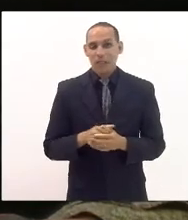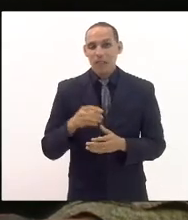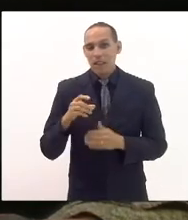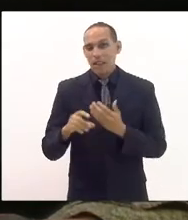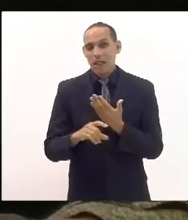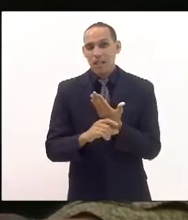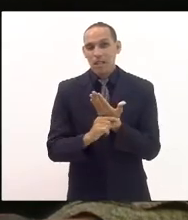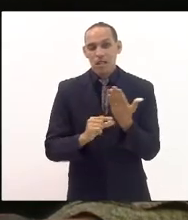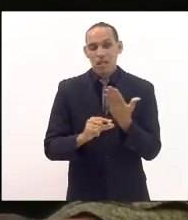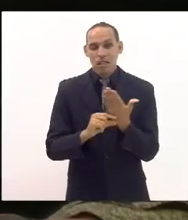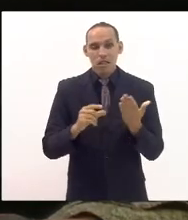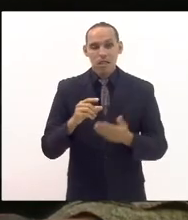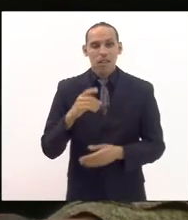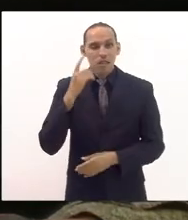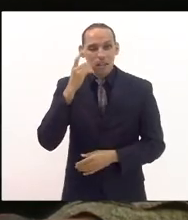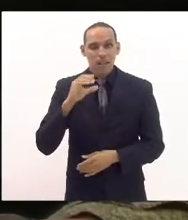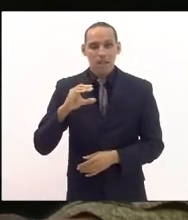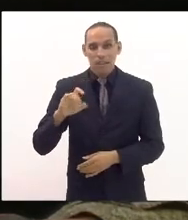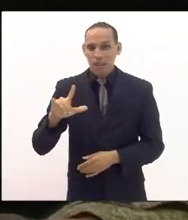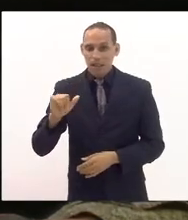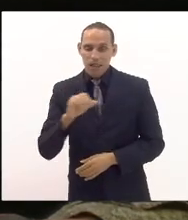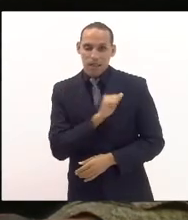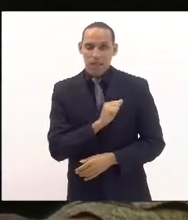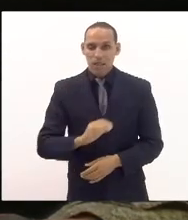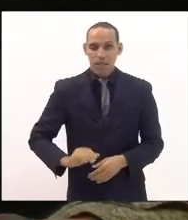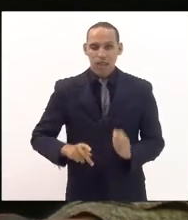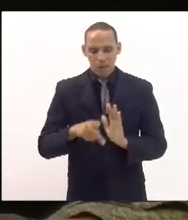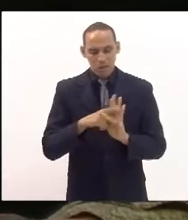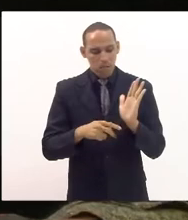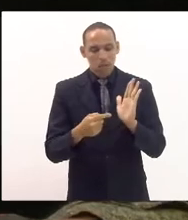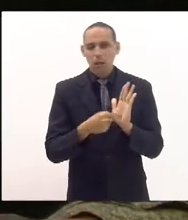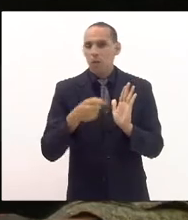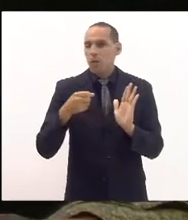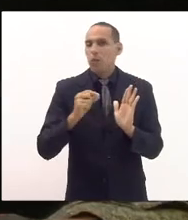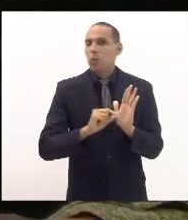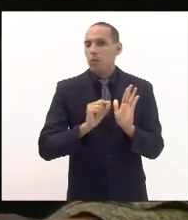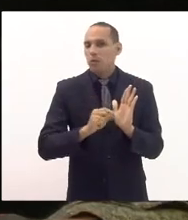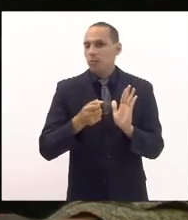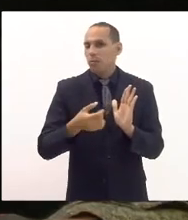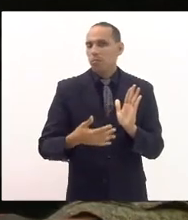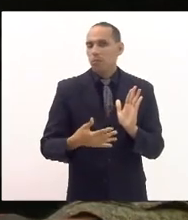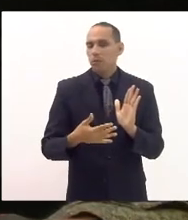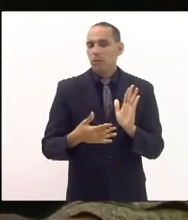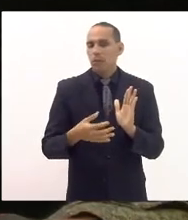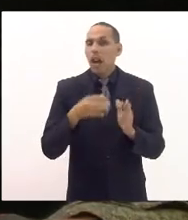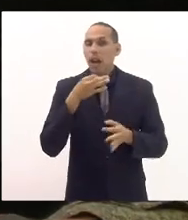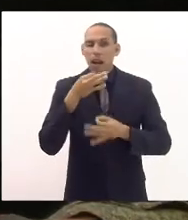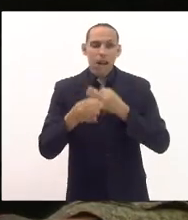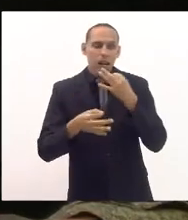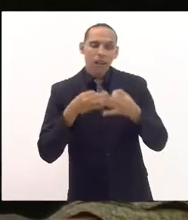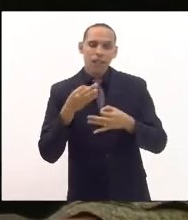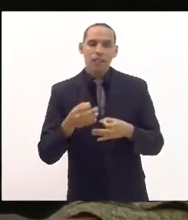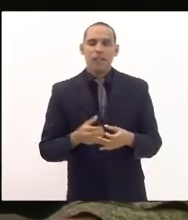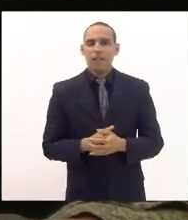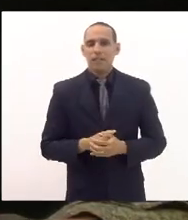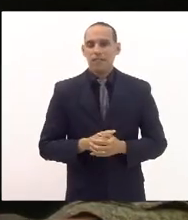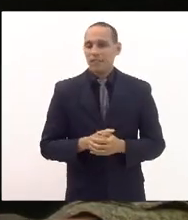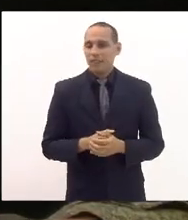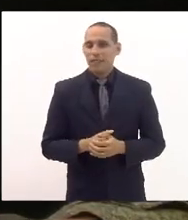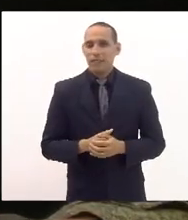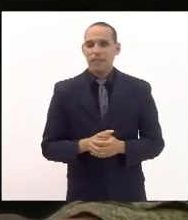Jordão o deputado André Ceciliano dispunha sobre os alarmes né